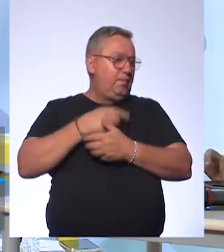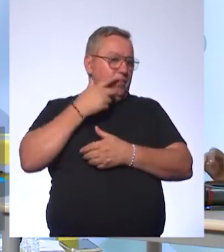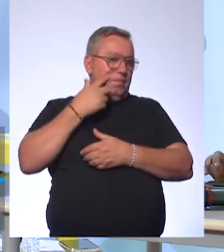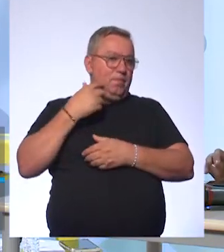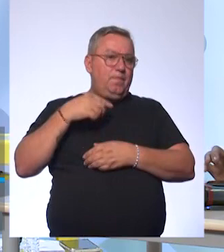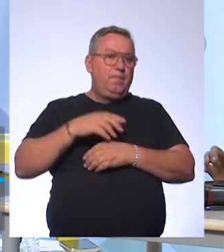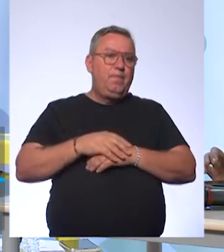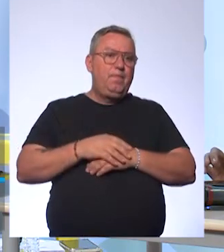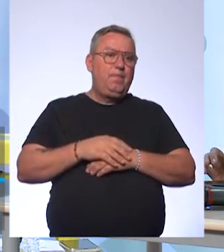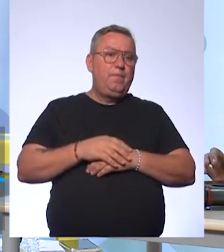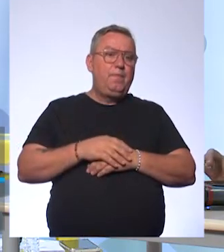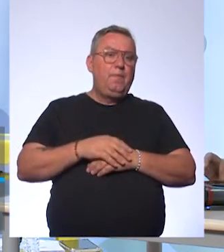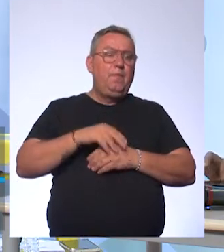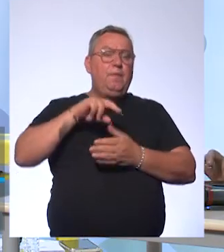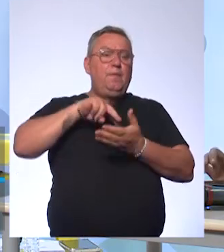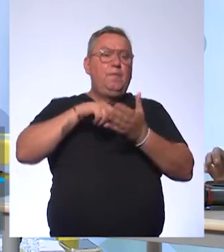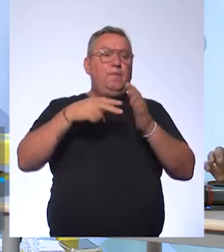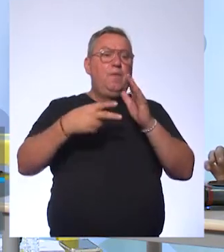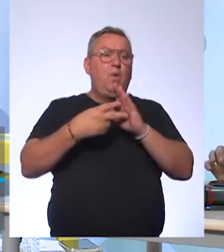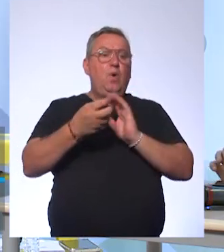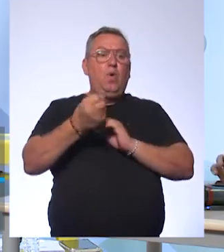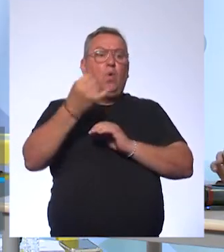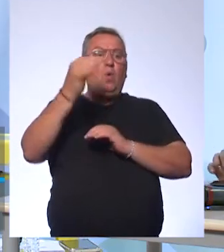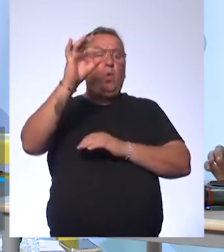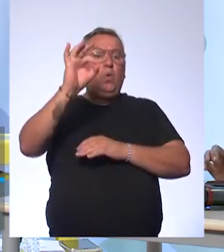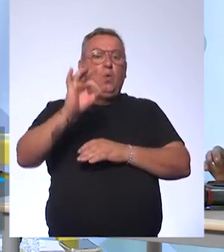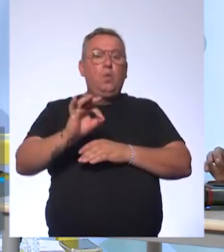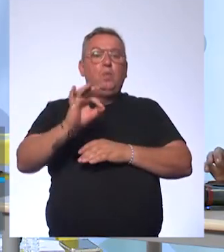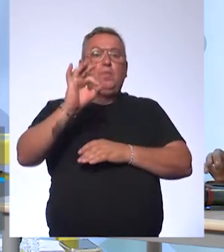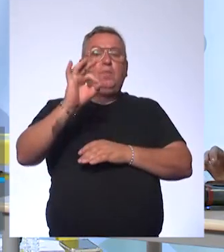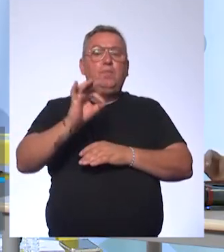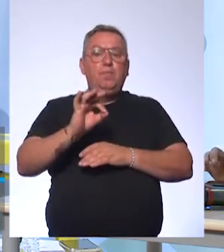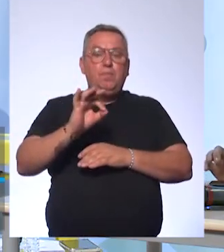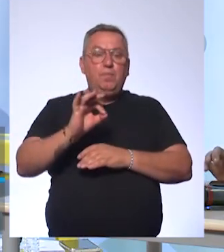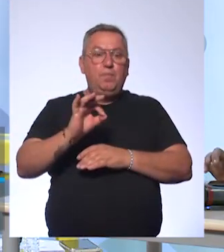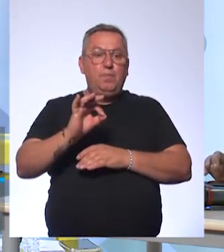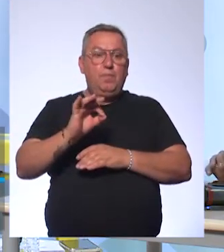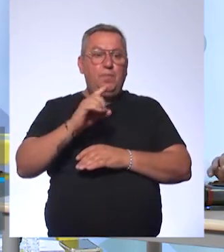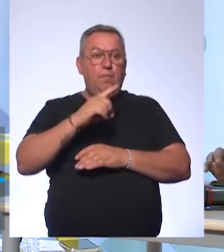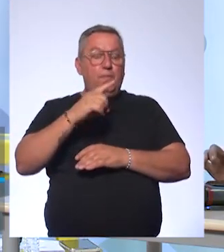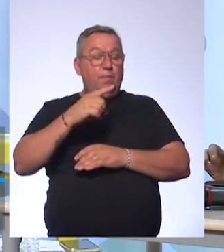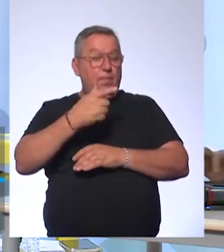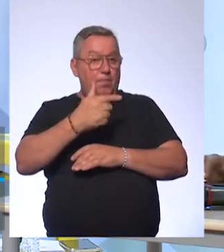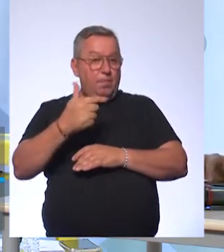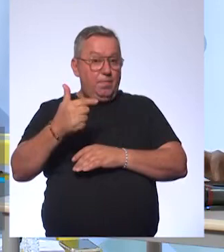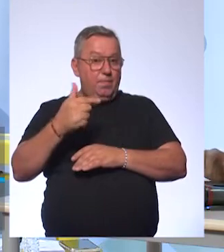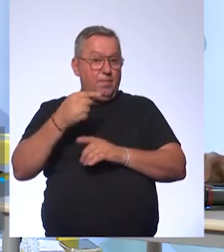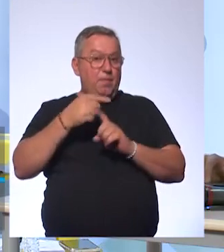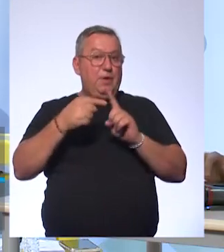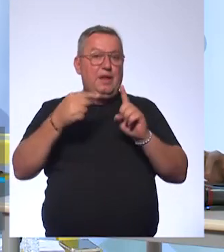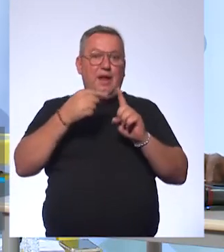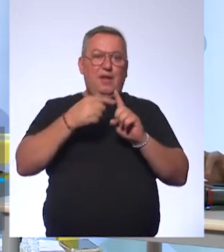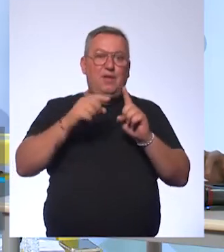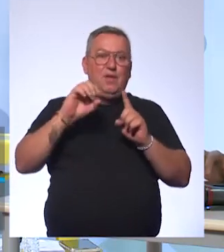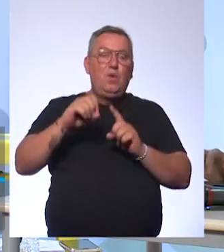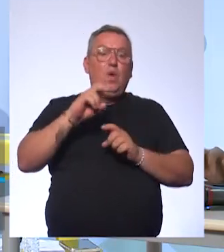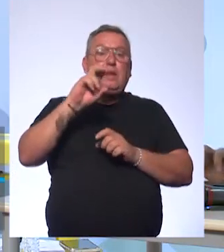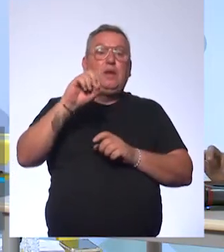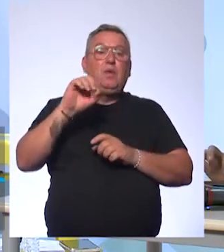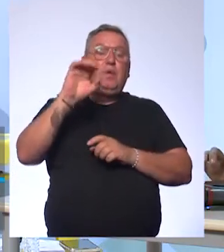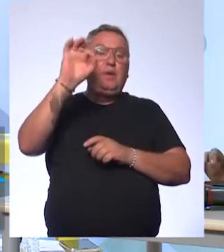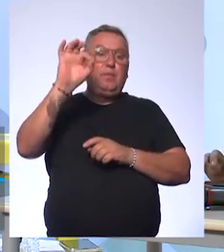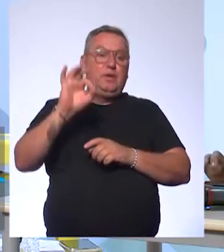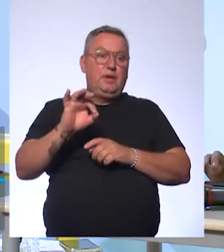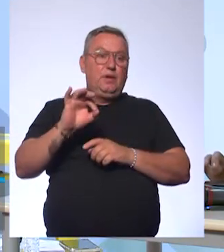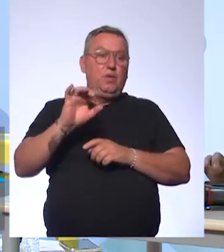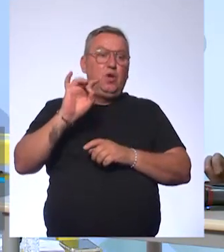112, 56 corresponde a quantos por cento, né, de 112? A metade, ou 50%. É